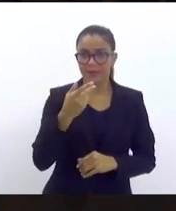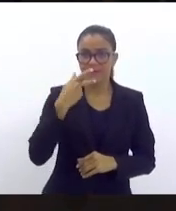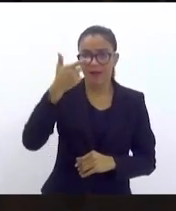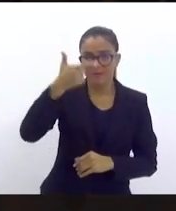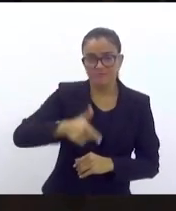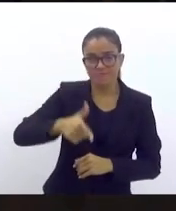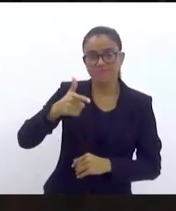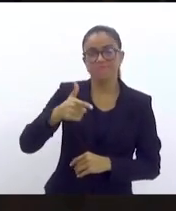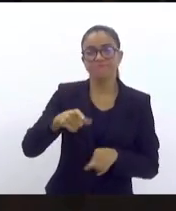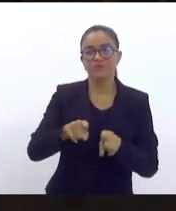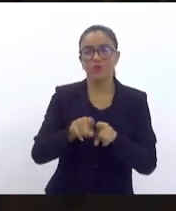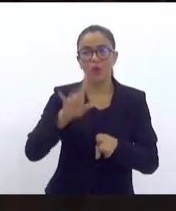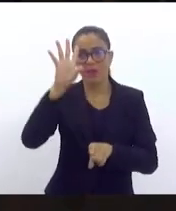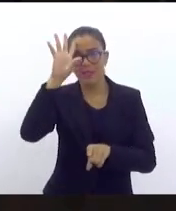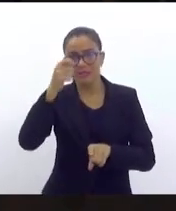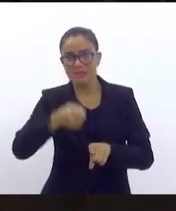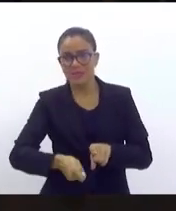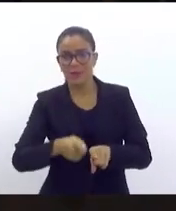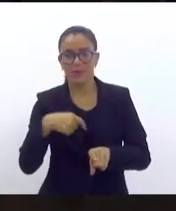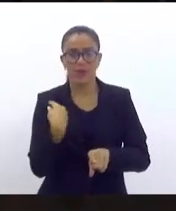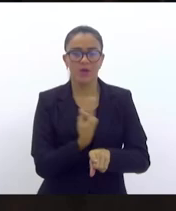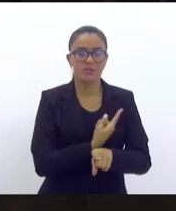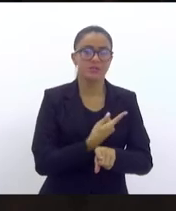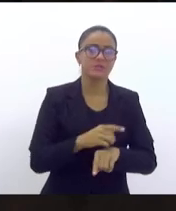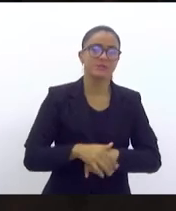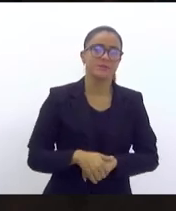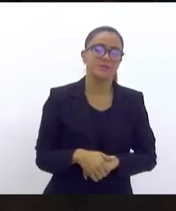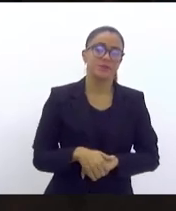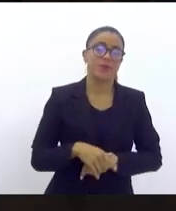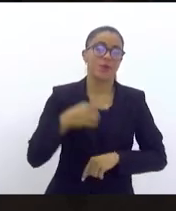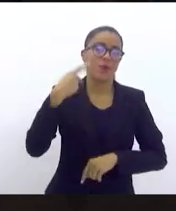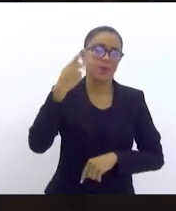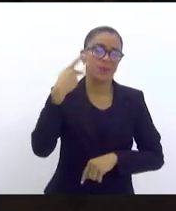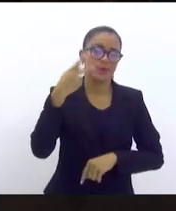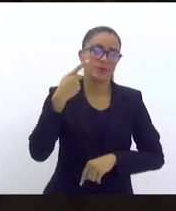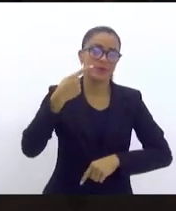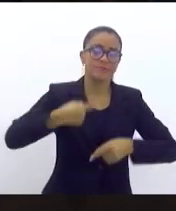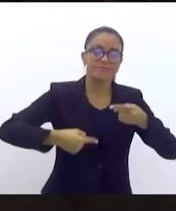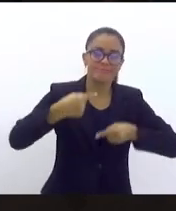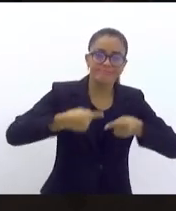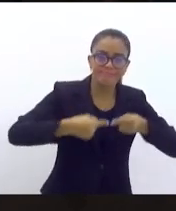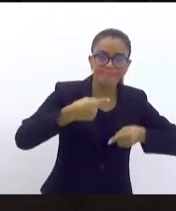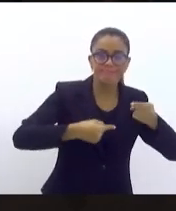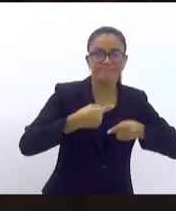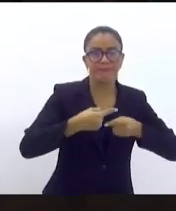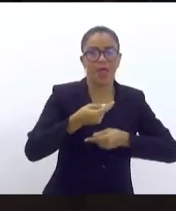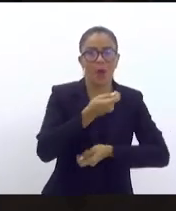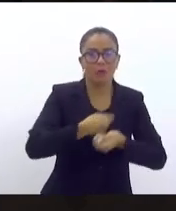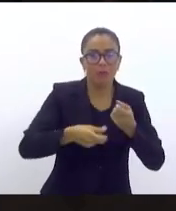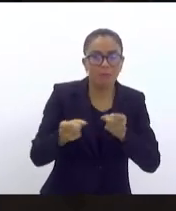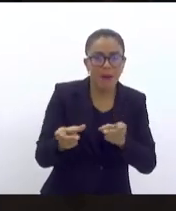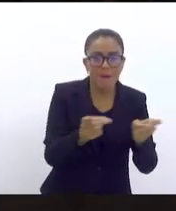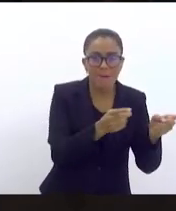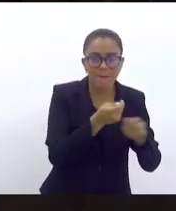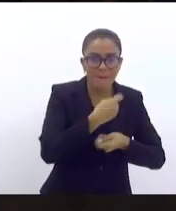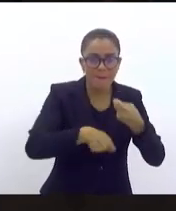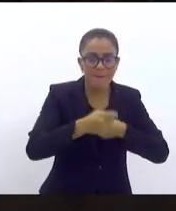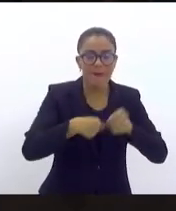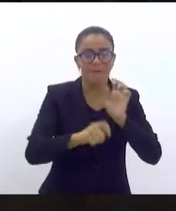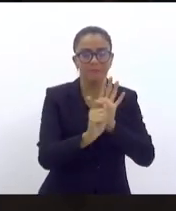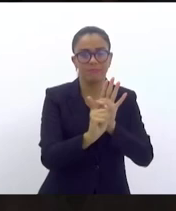uma decisão Nossa uma política Nossa de enfrentamento ao narco terrorismo e mais do que isso meu irmão